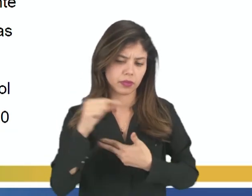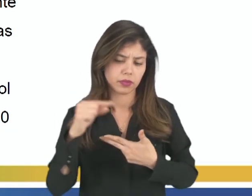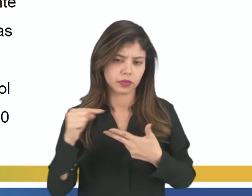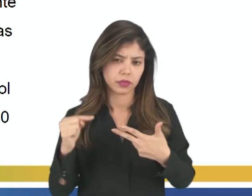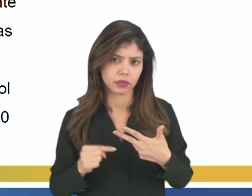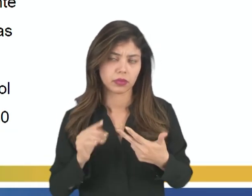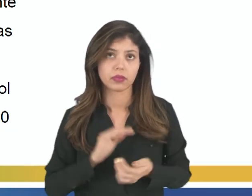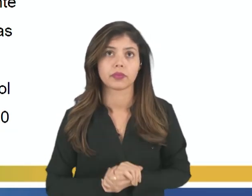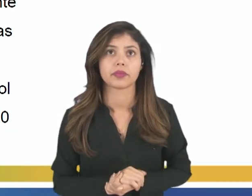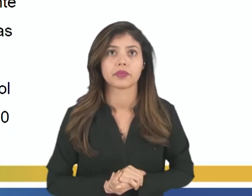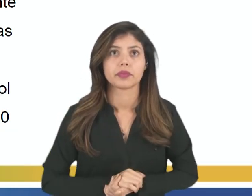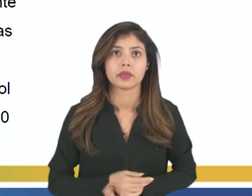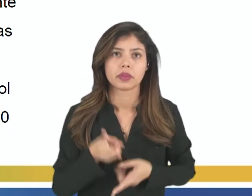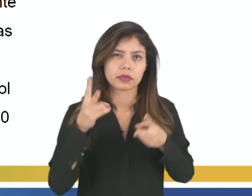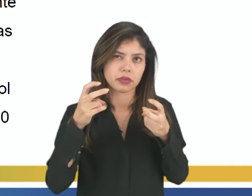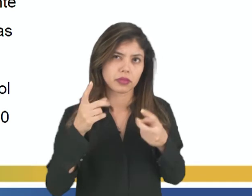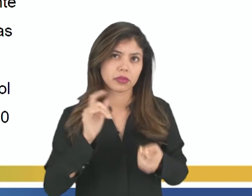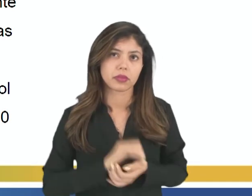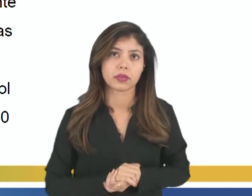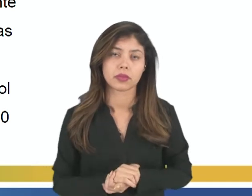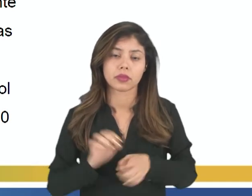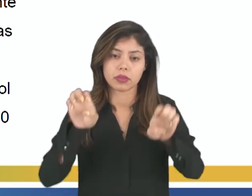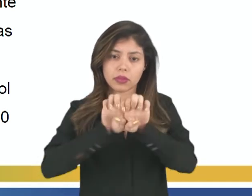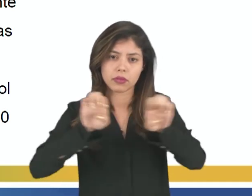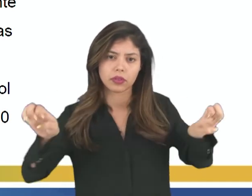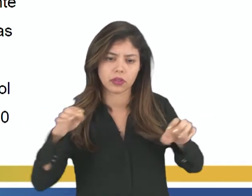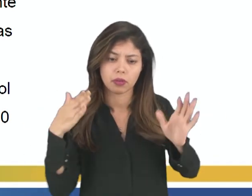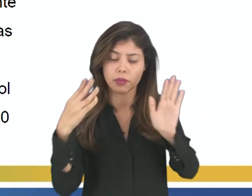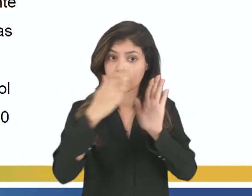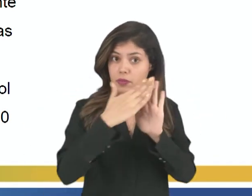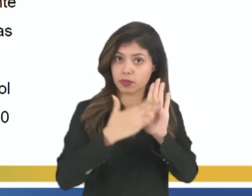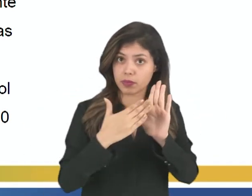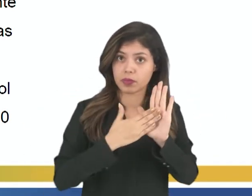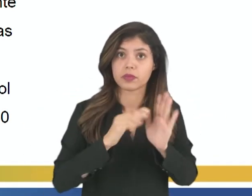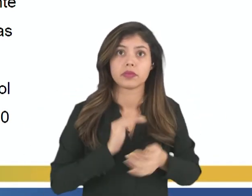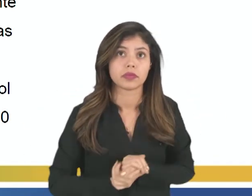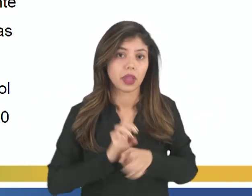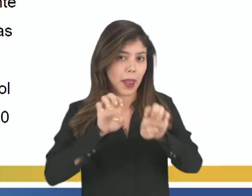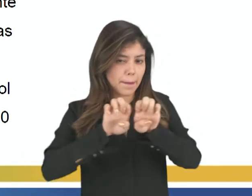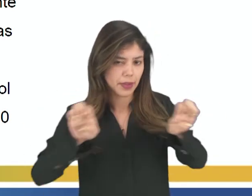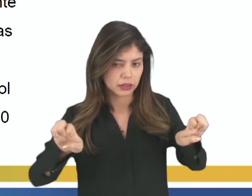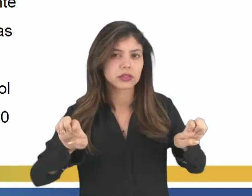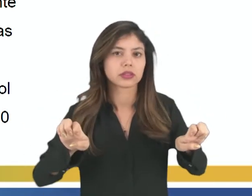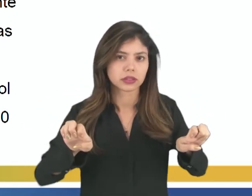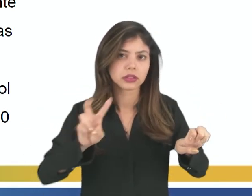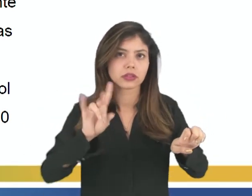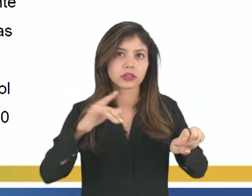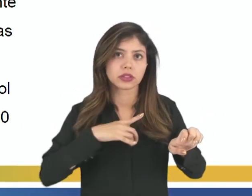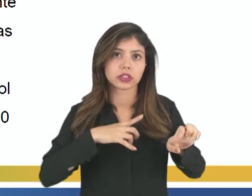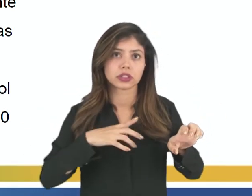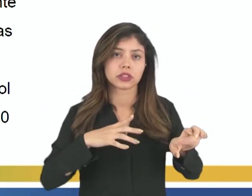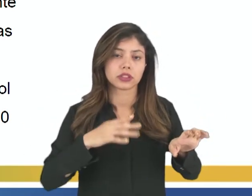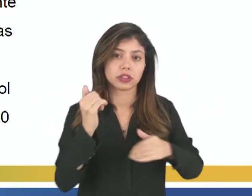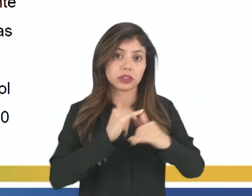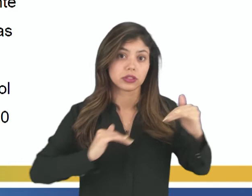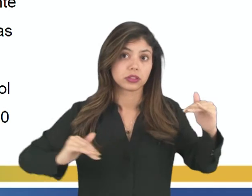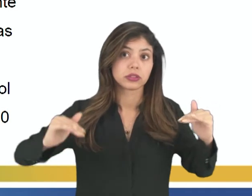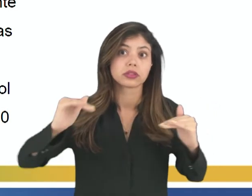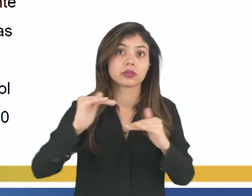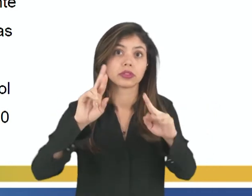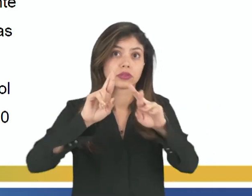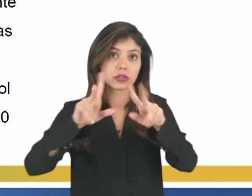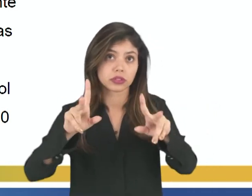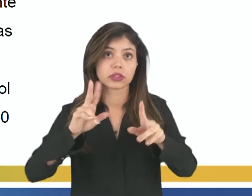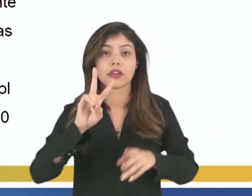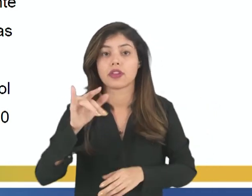Questão de entalpia, perceba que nós temos uma equação padrão. Nessa equação padrão, nós temos duas equações subsequentes. Então,